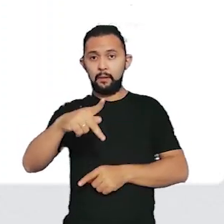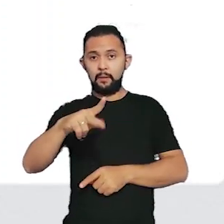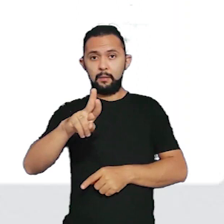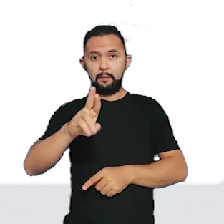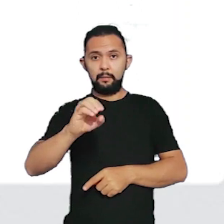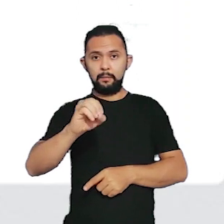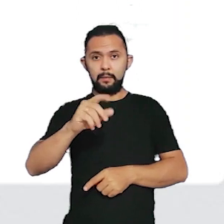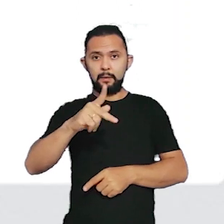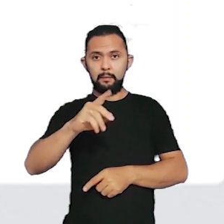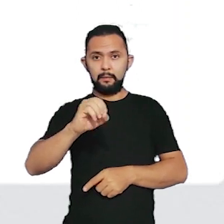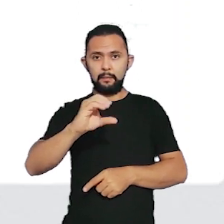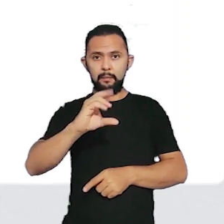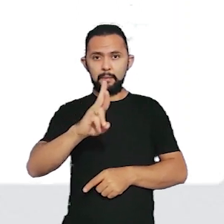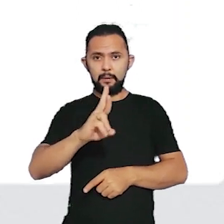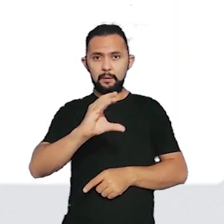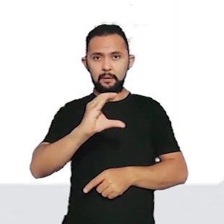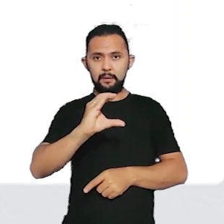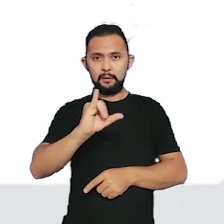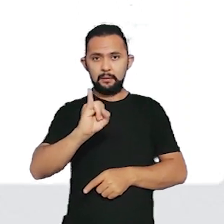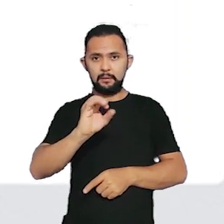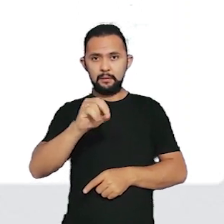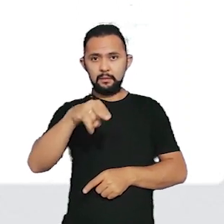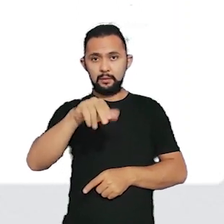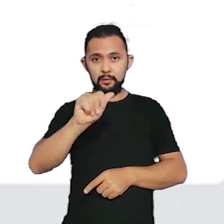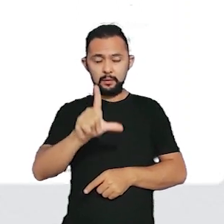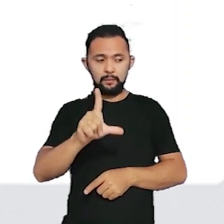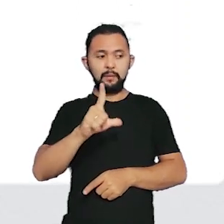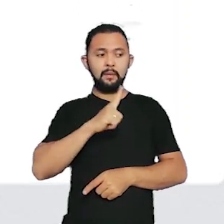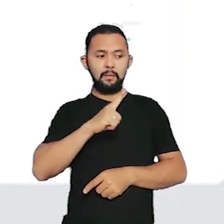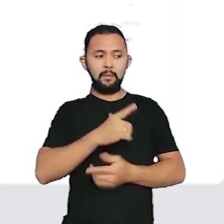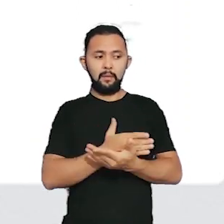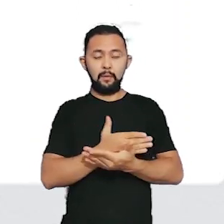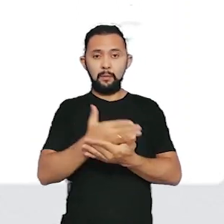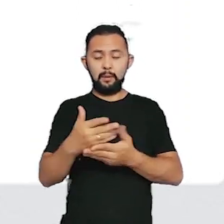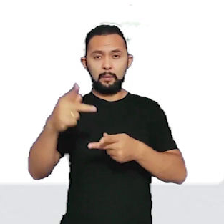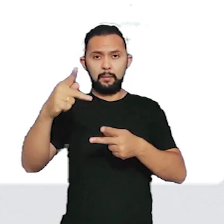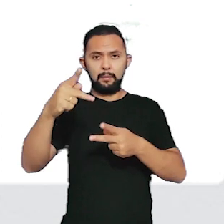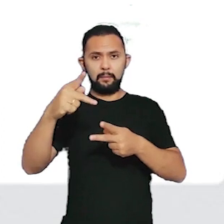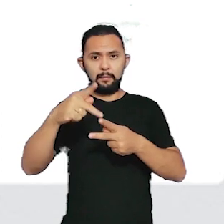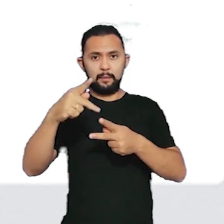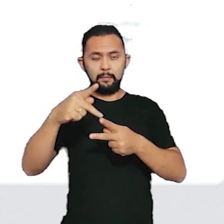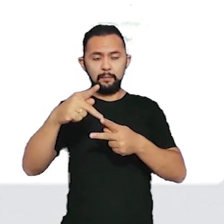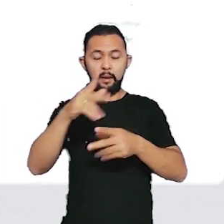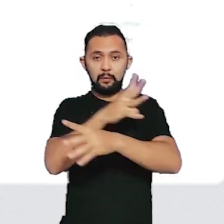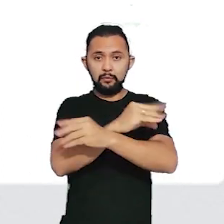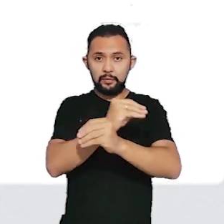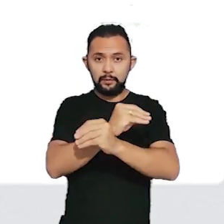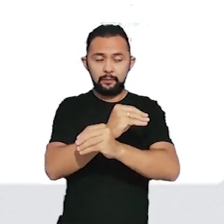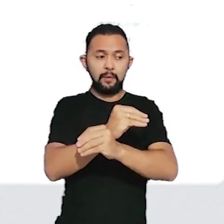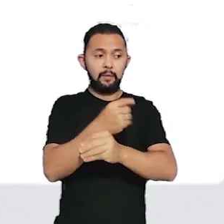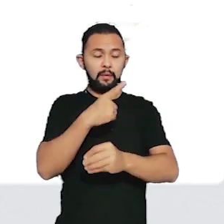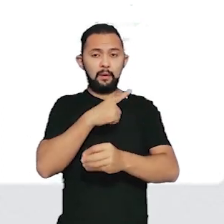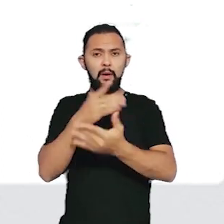de proporção. É iniciado por a conjunção a proporção que, à medida